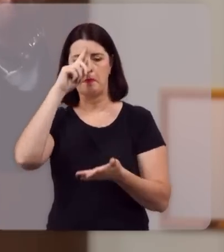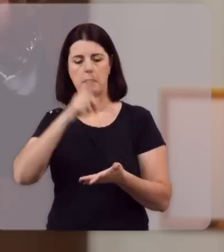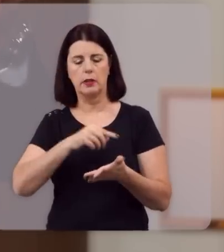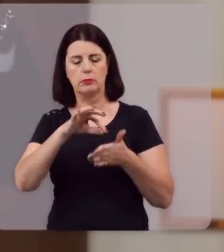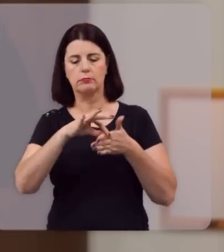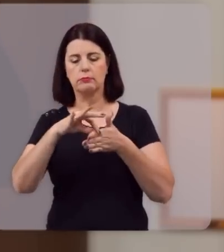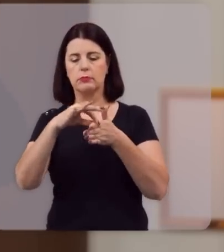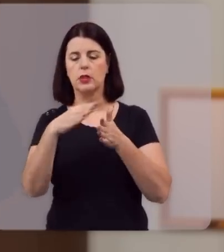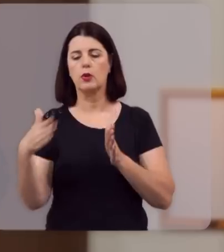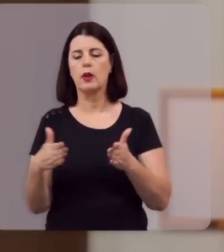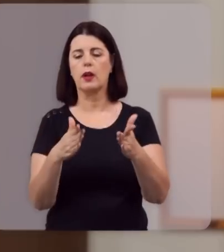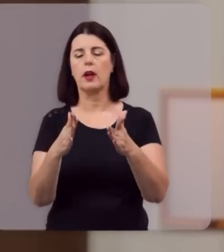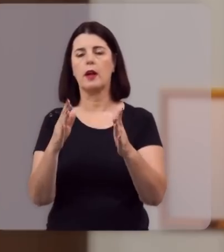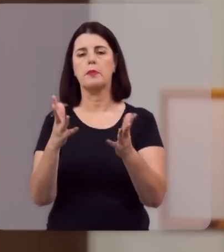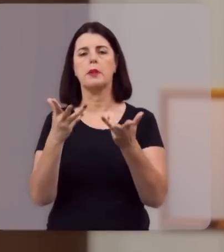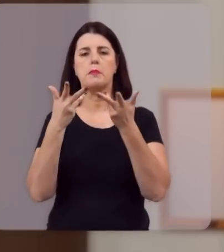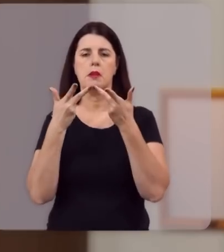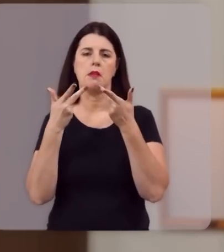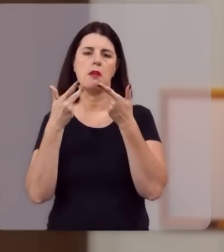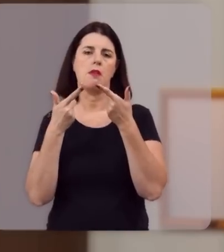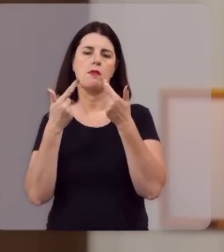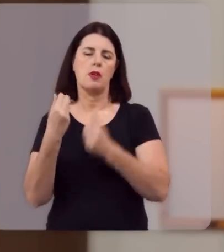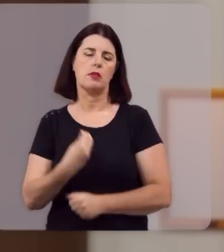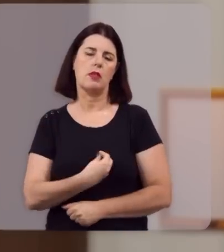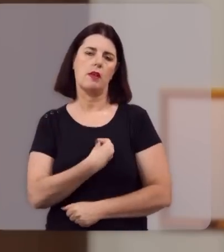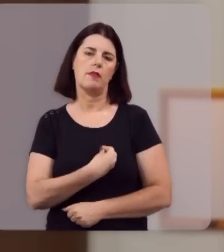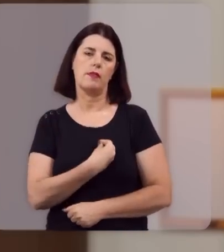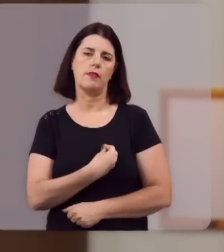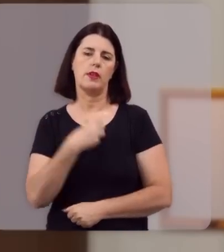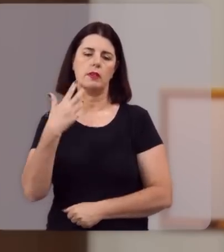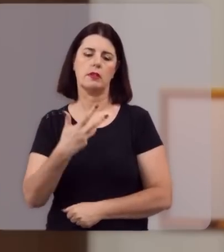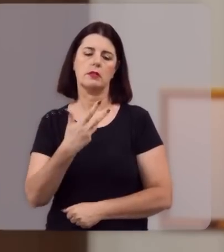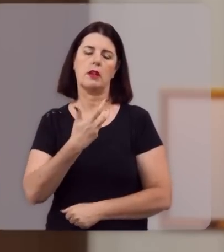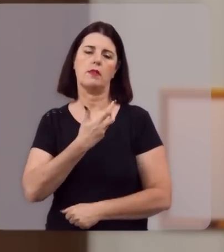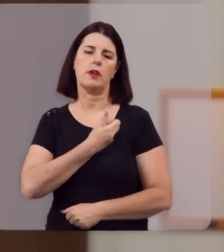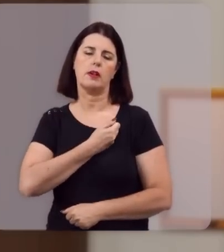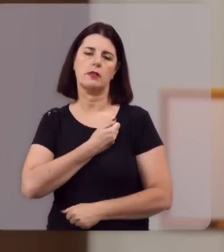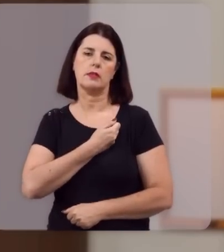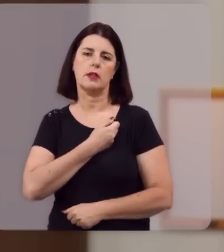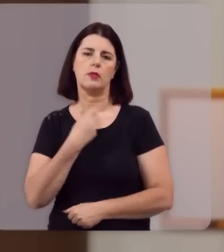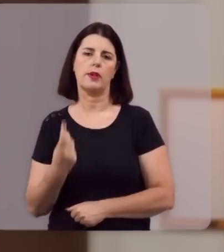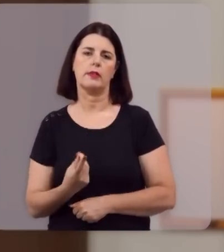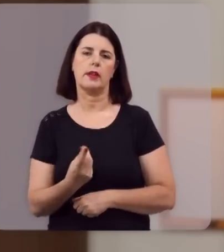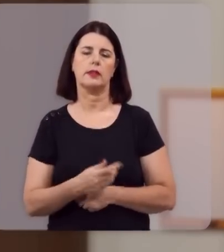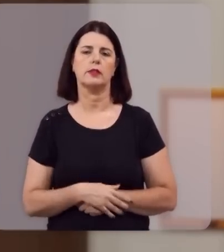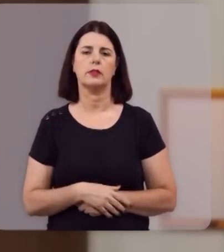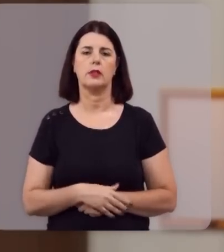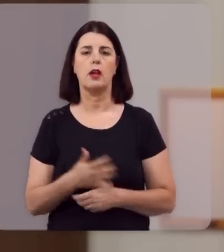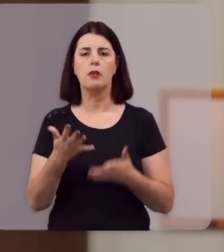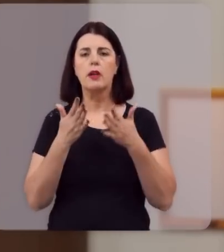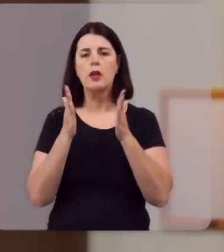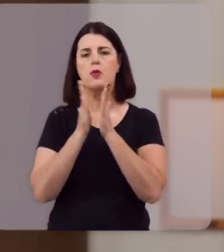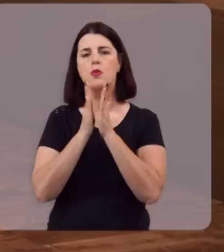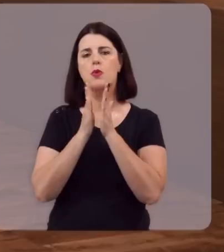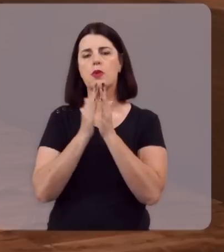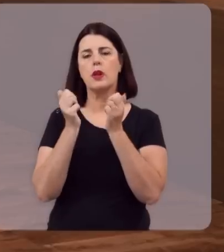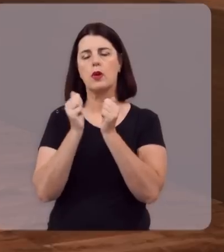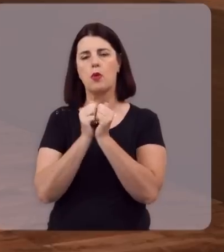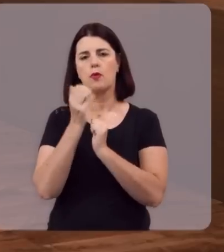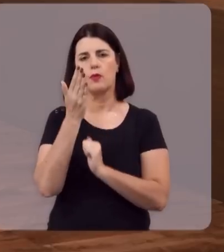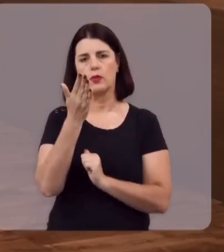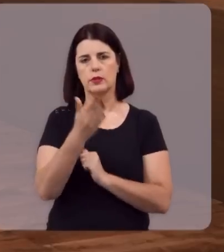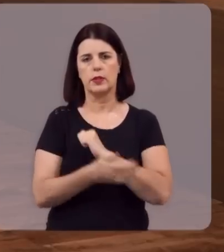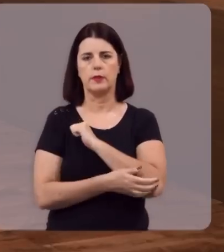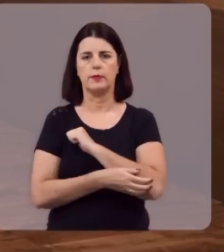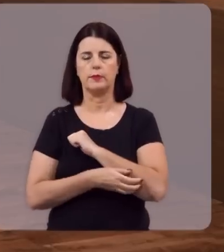comande você pelos caminhos deliciosos da vida da Salvação O Caminho eterno eu quero